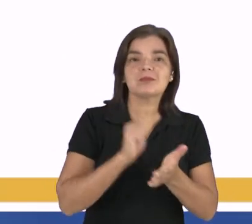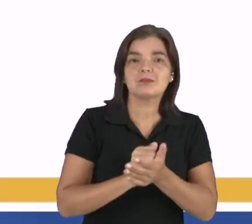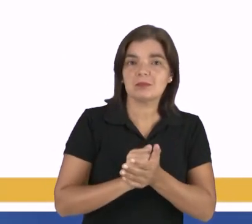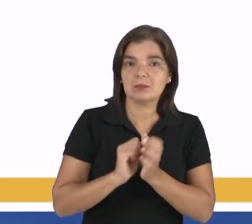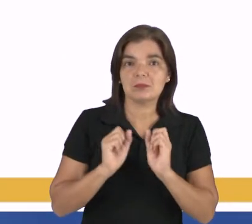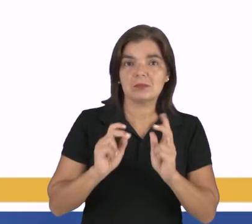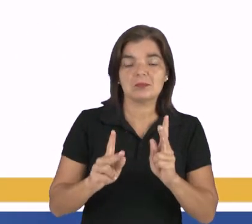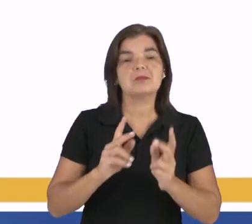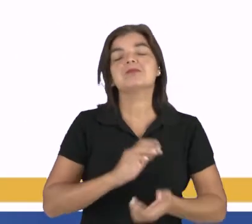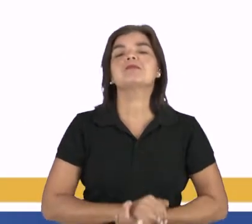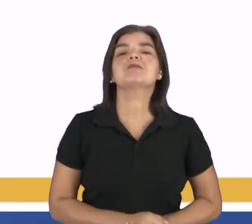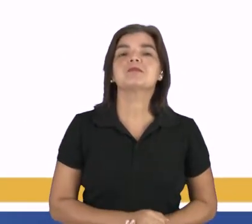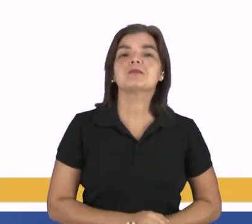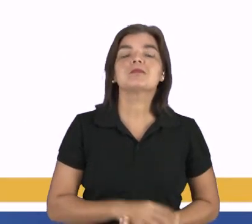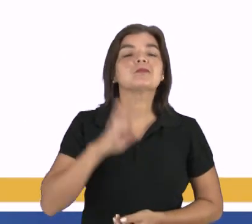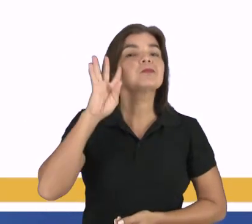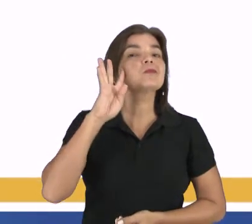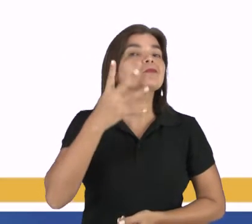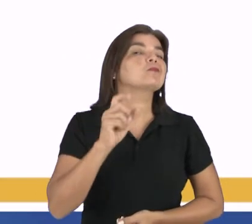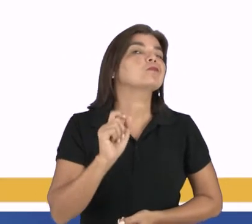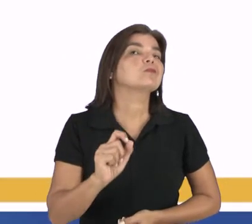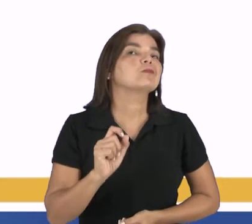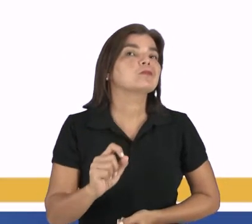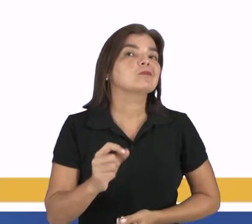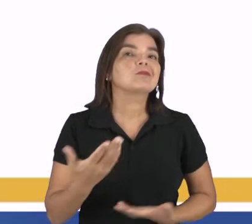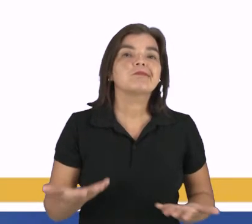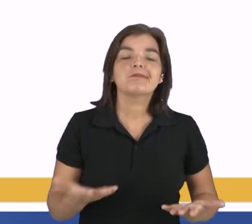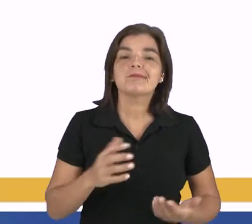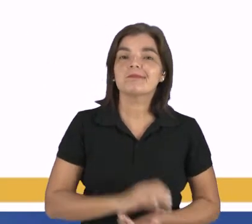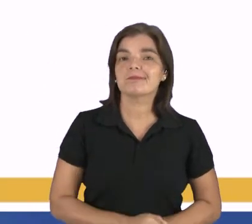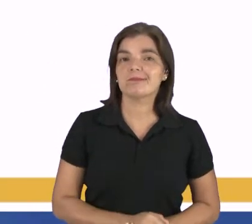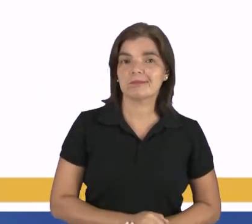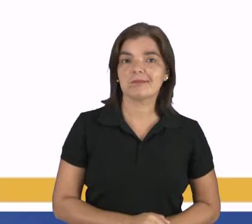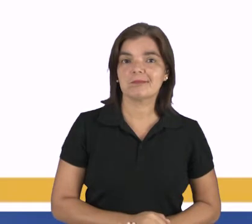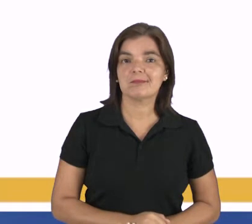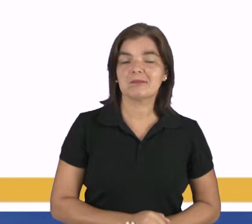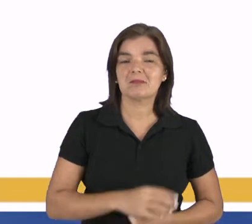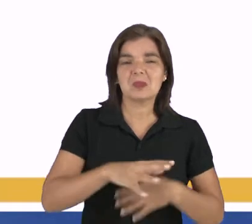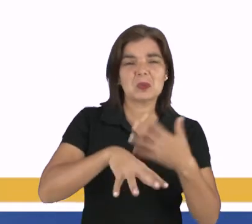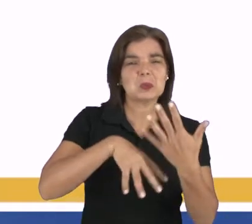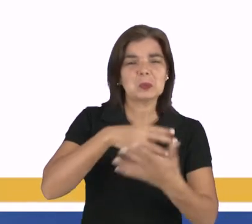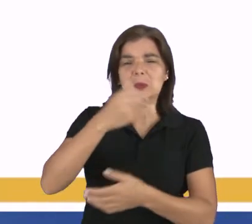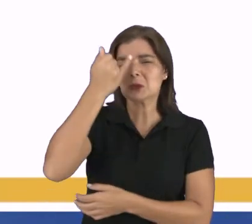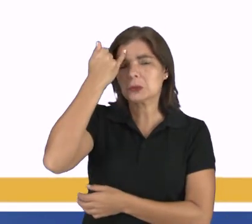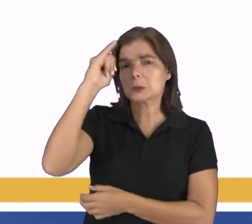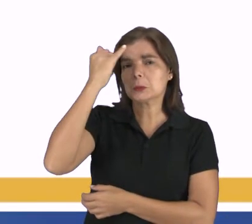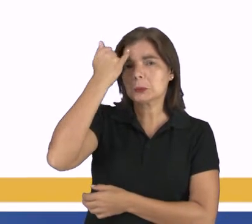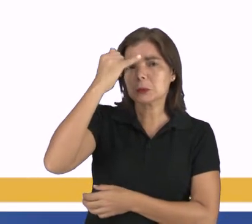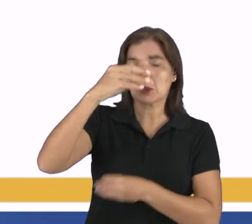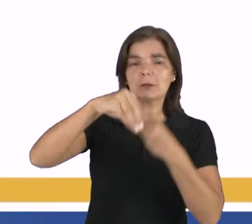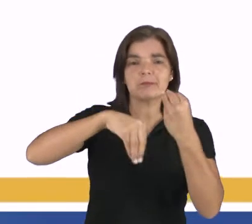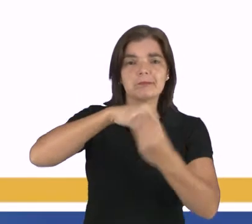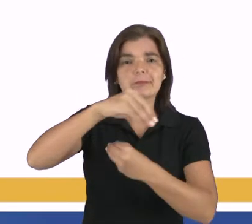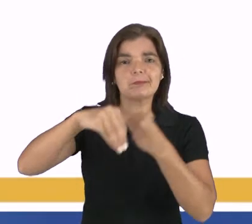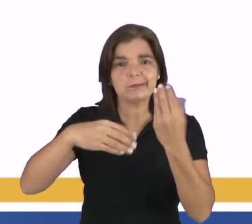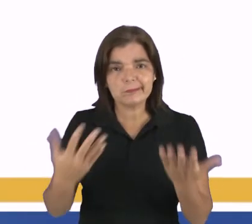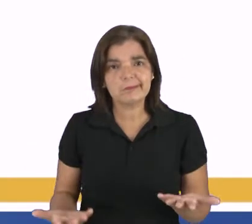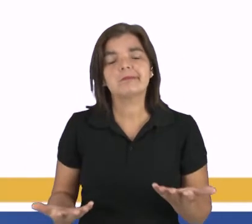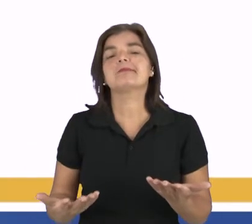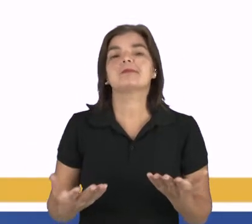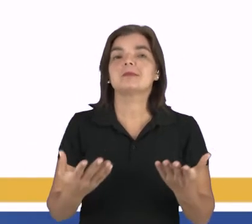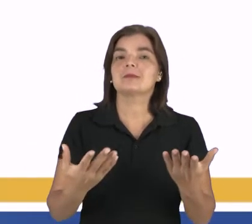escrito, ok? E o resultado vai ser nada mais, nada menos que um amontoado de ideias. Enquanto